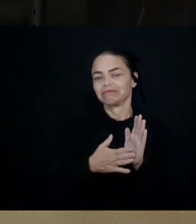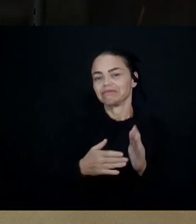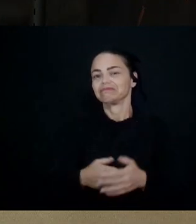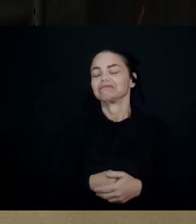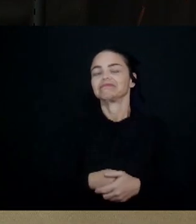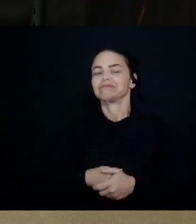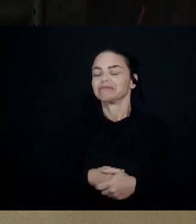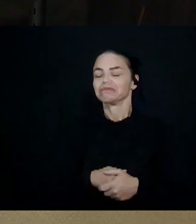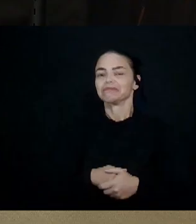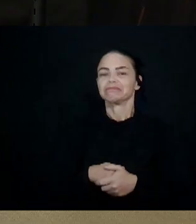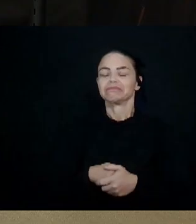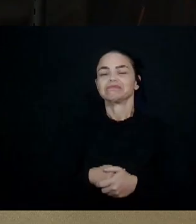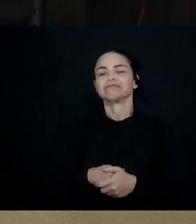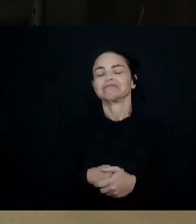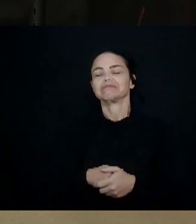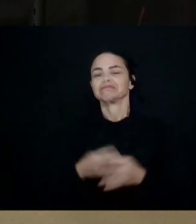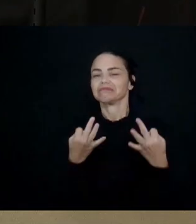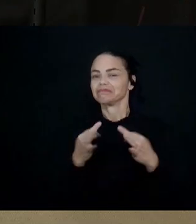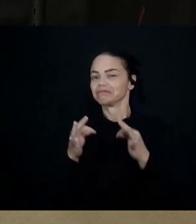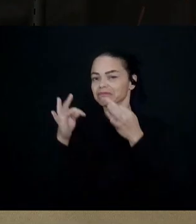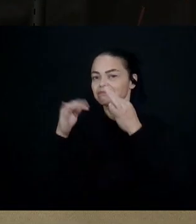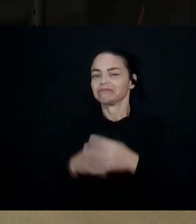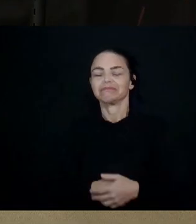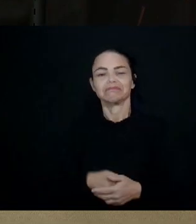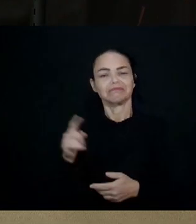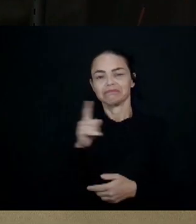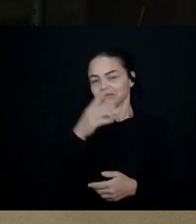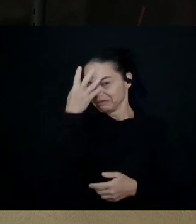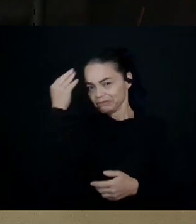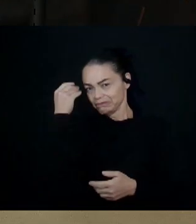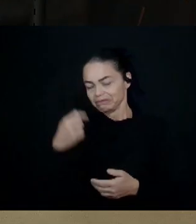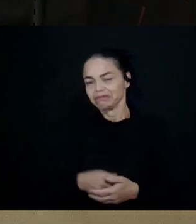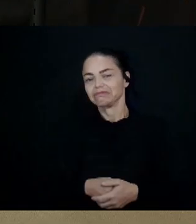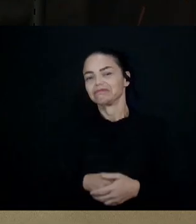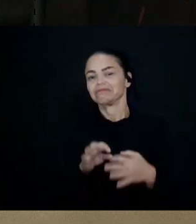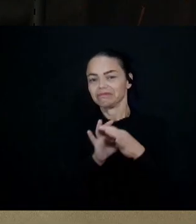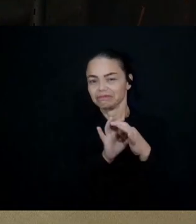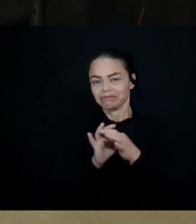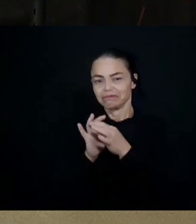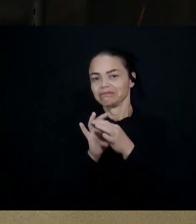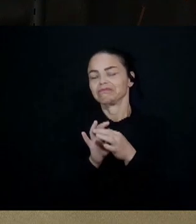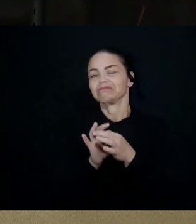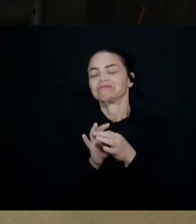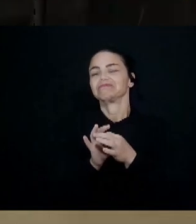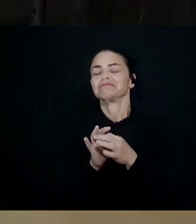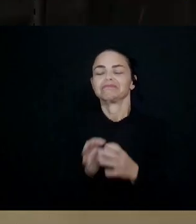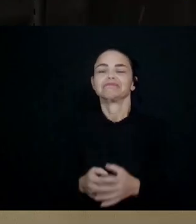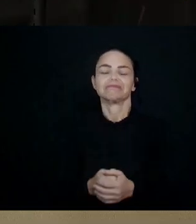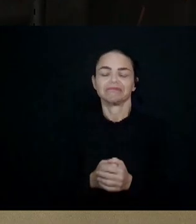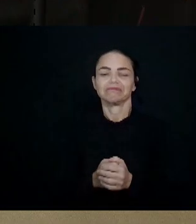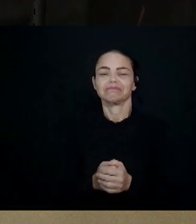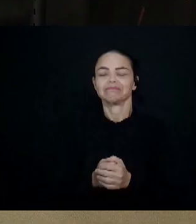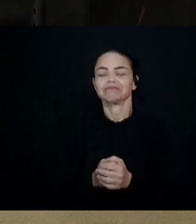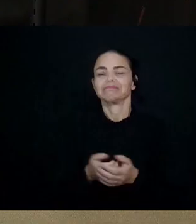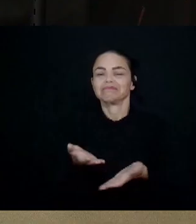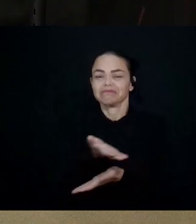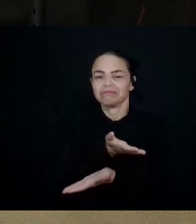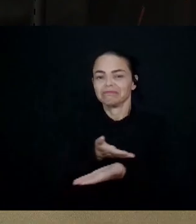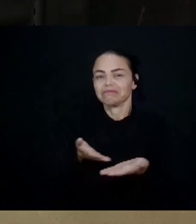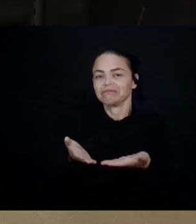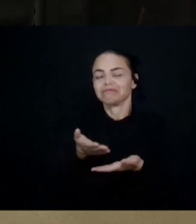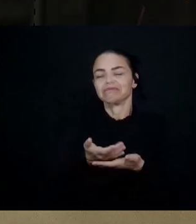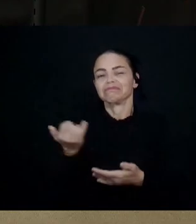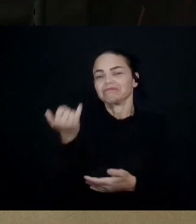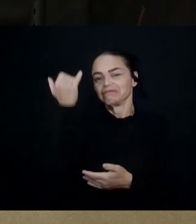né, a tecnologia, mas não esquecendo da união, dos laços, da socialização, que é algo muito importante que a